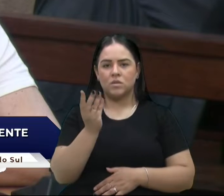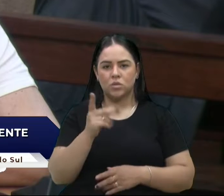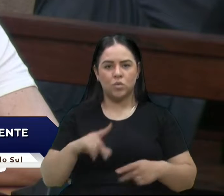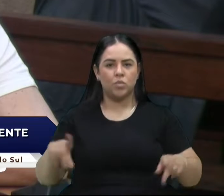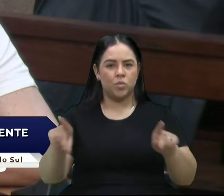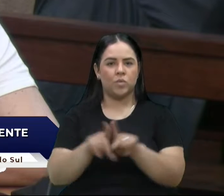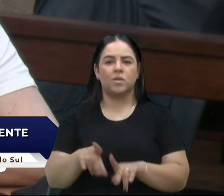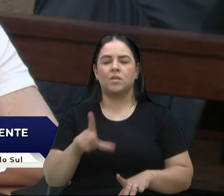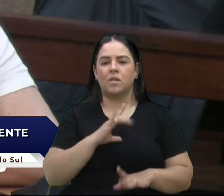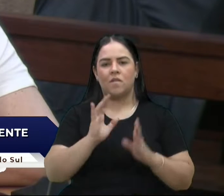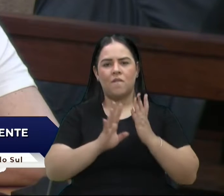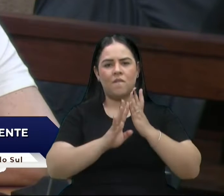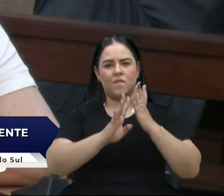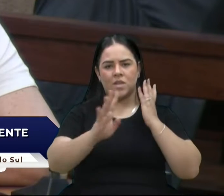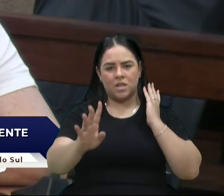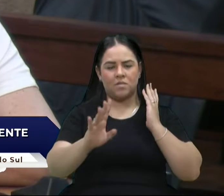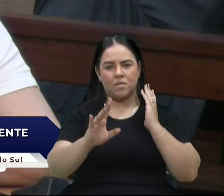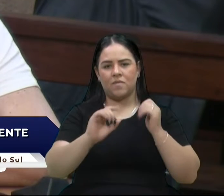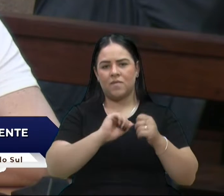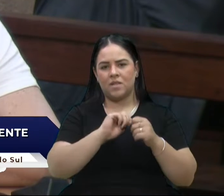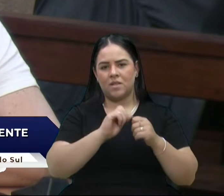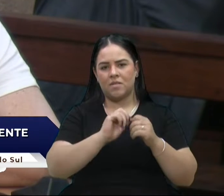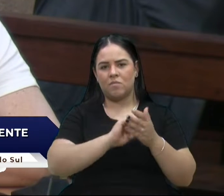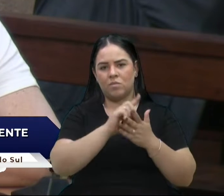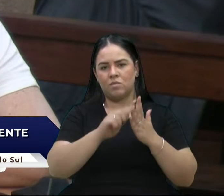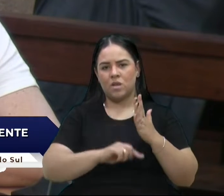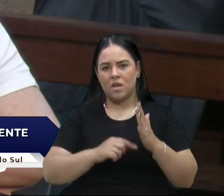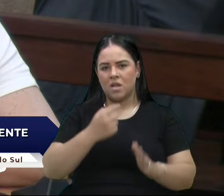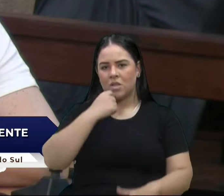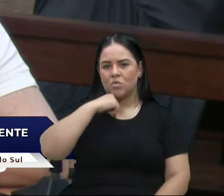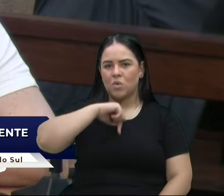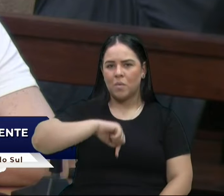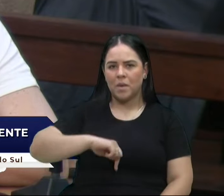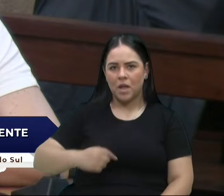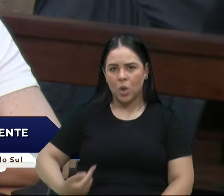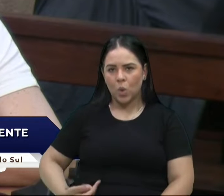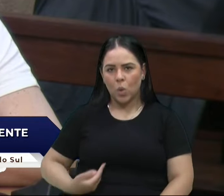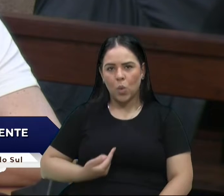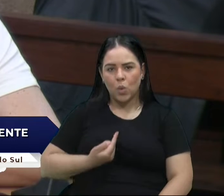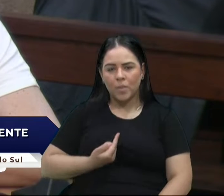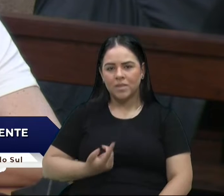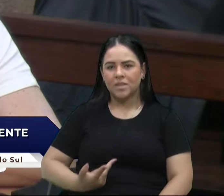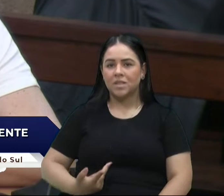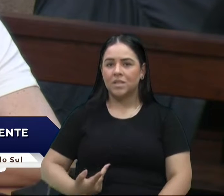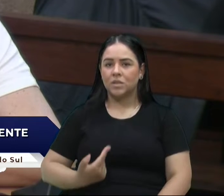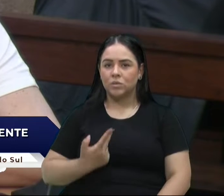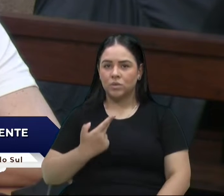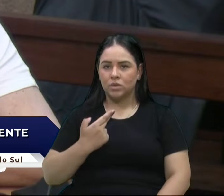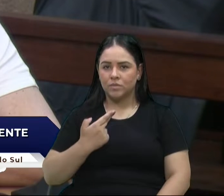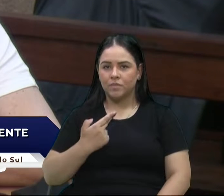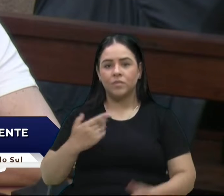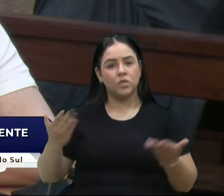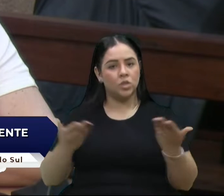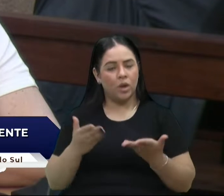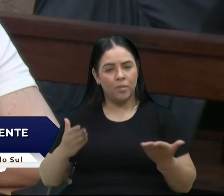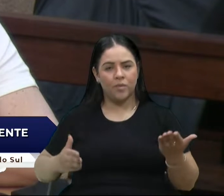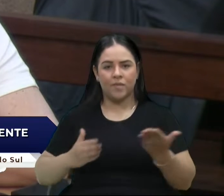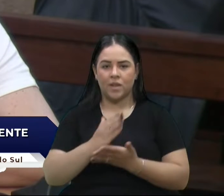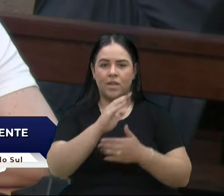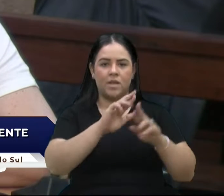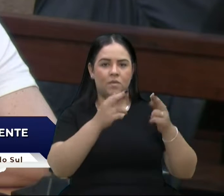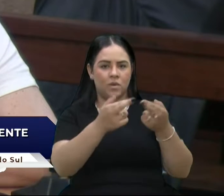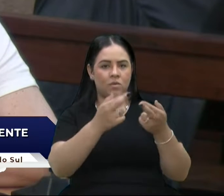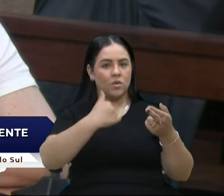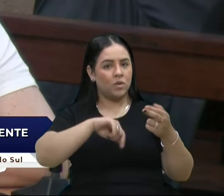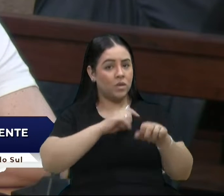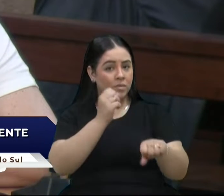para endoscopia, colonoscopia, procedimentos cirúrgicos, né? Então, isso já passou em reunião, a gente está aguardando agora um